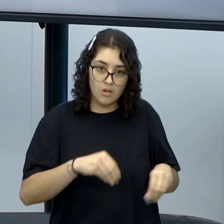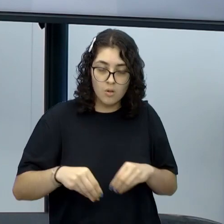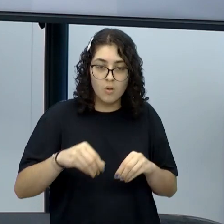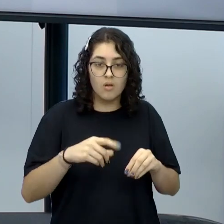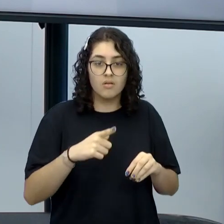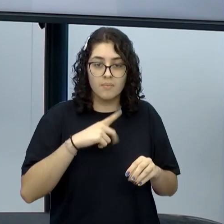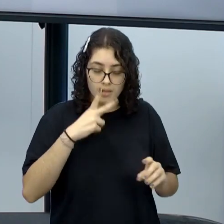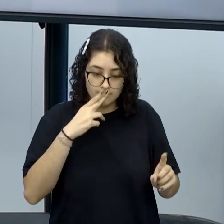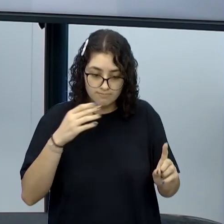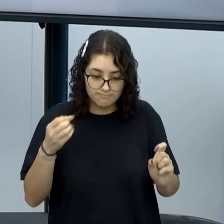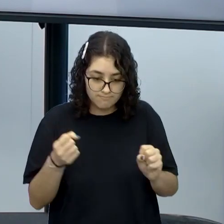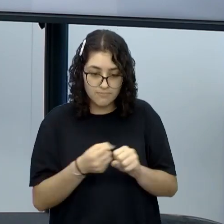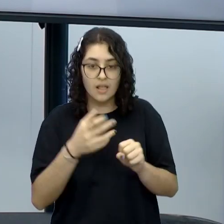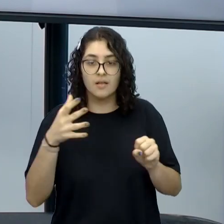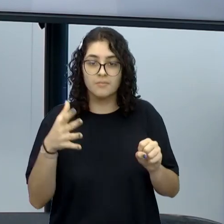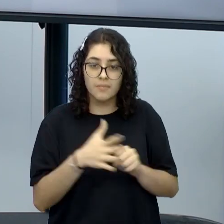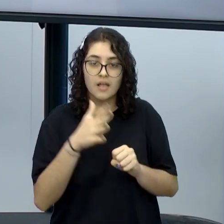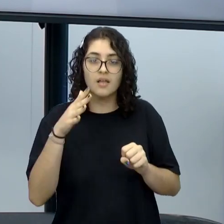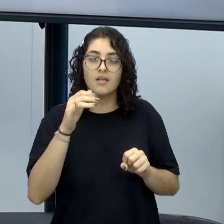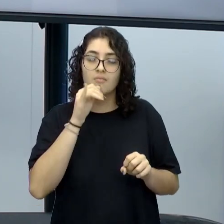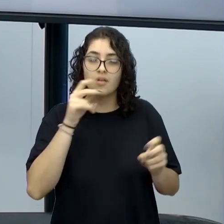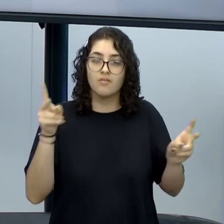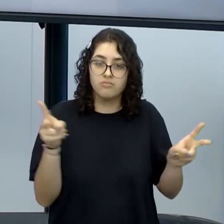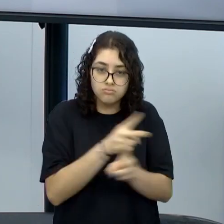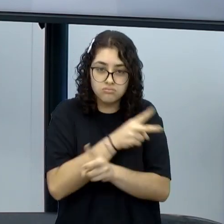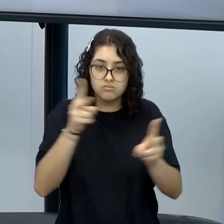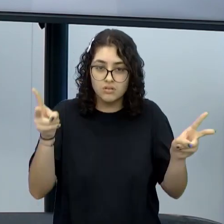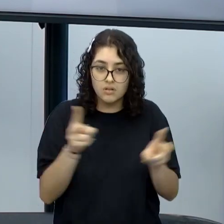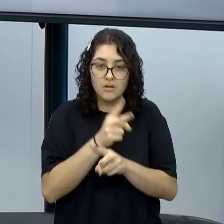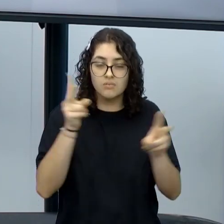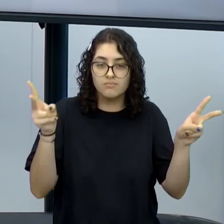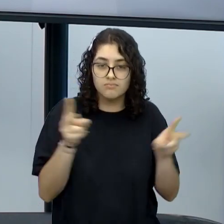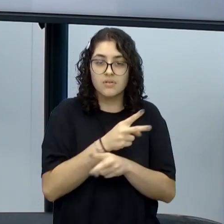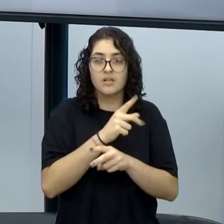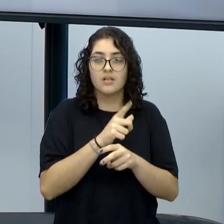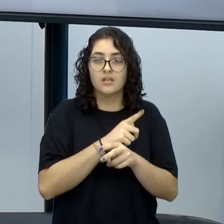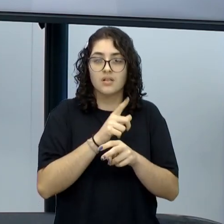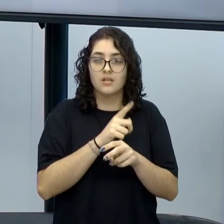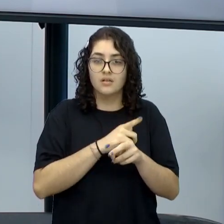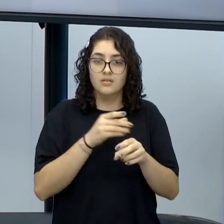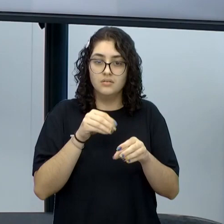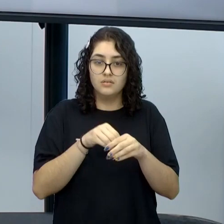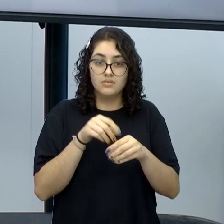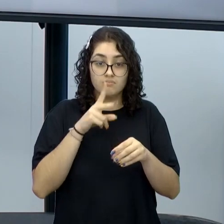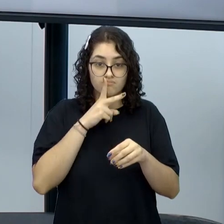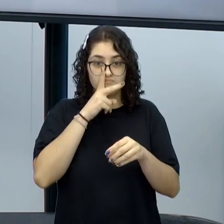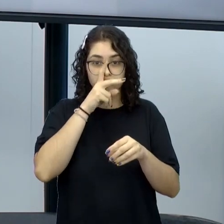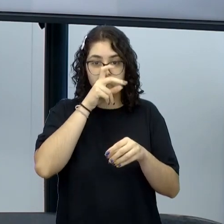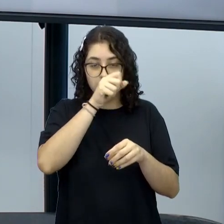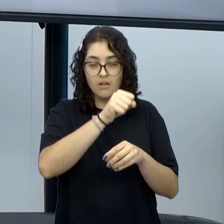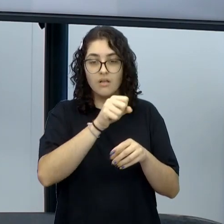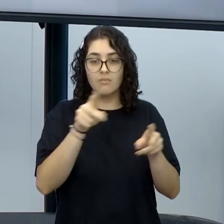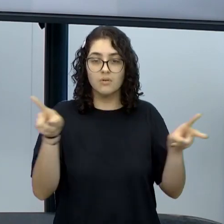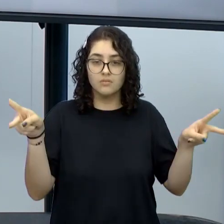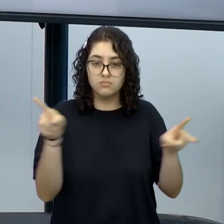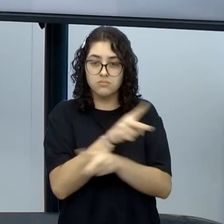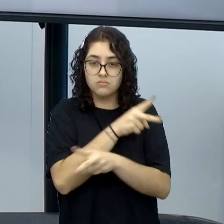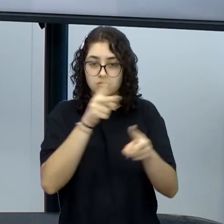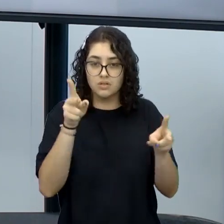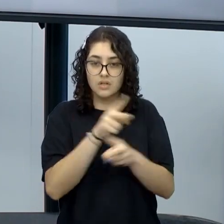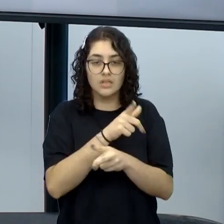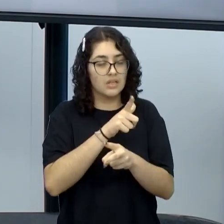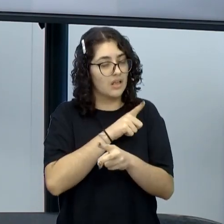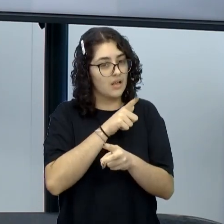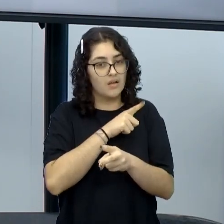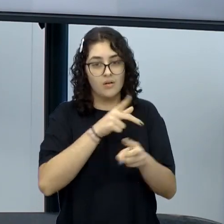nessas pedras. E aí, quando elas são carregadas pelo vento, elas vão cada vez mais tendo componentes mais abrasivos. E como o vento bate